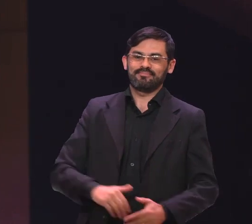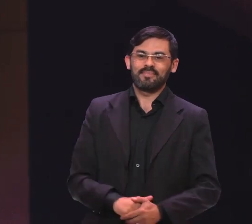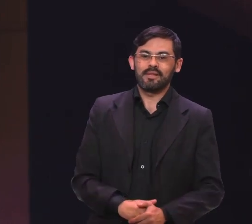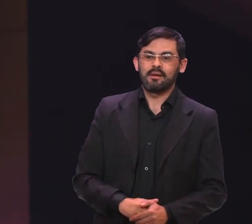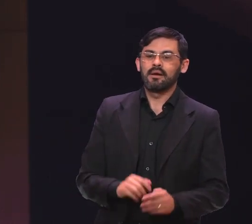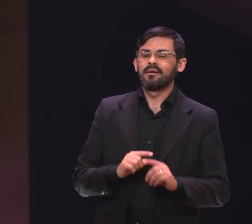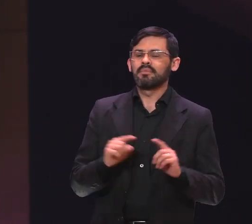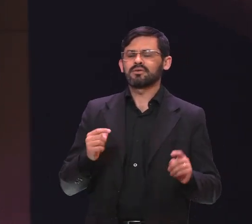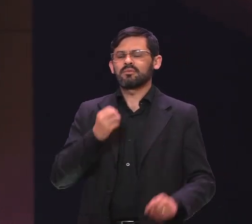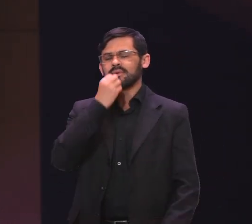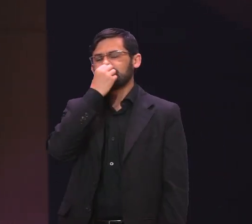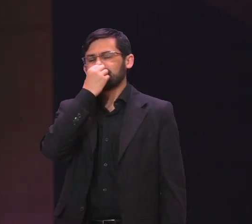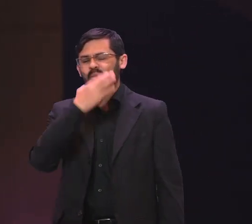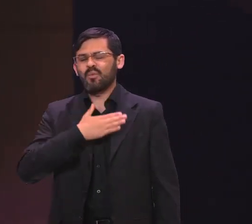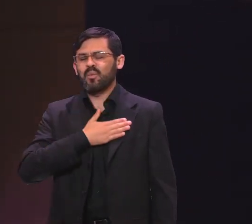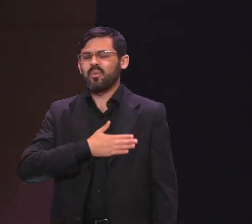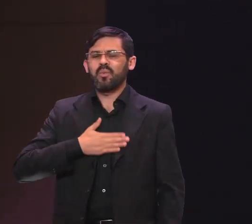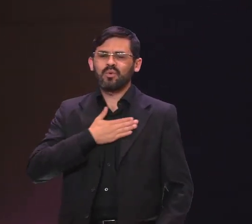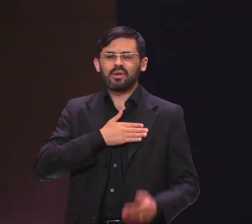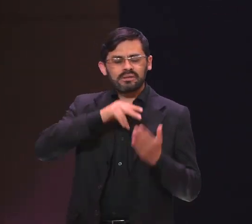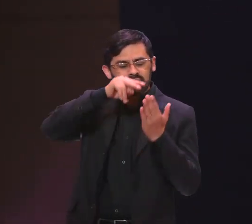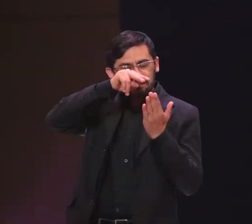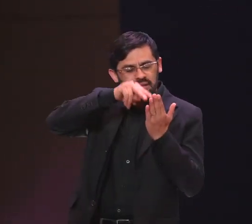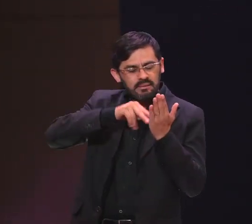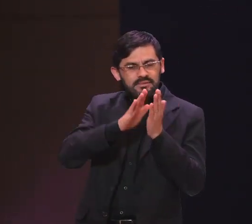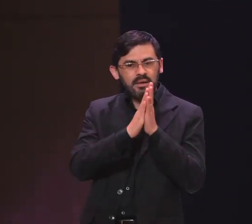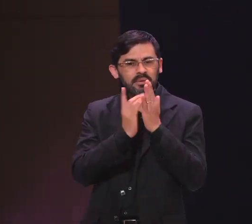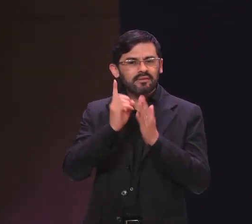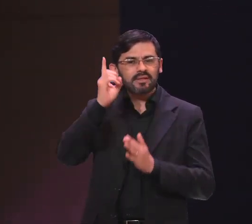Mas como é gostoso quando a gente está lendo a Bíblia